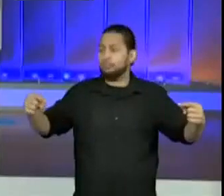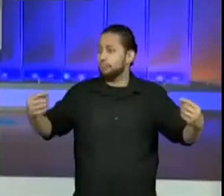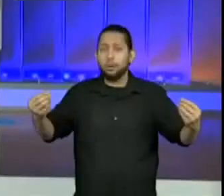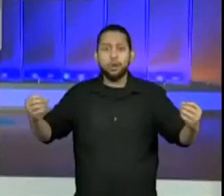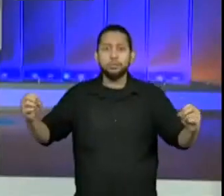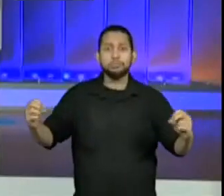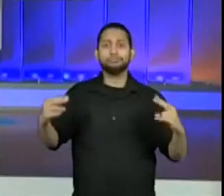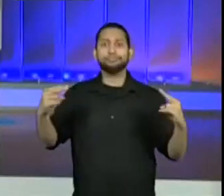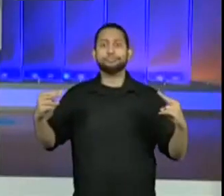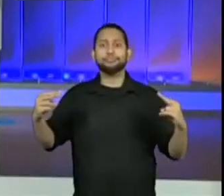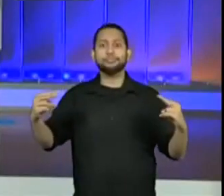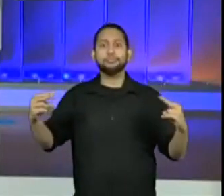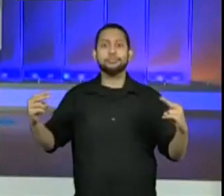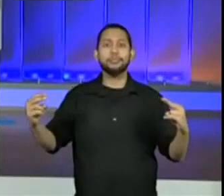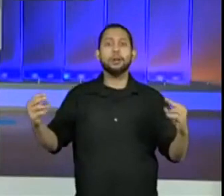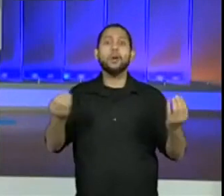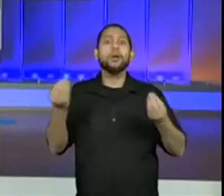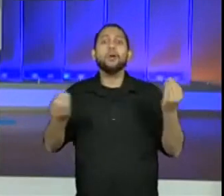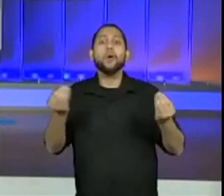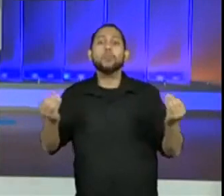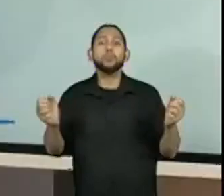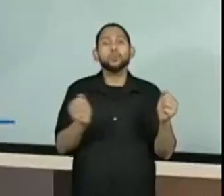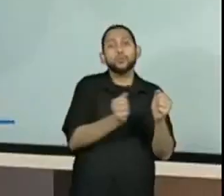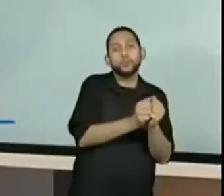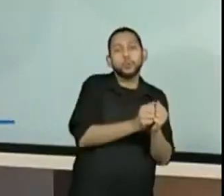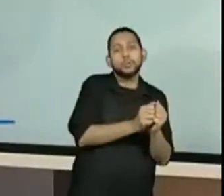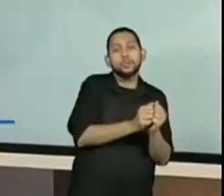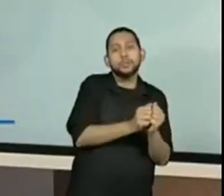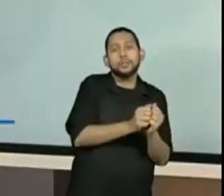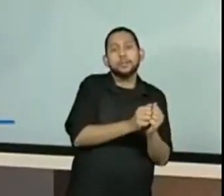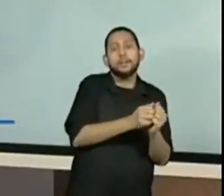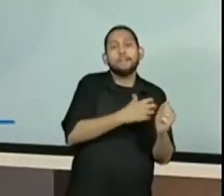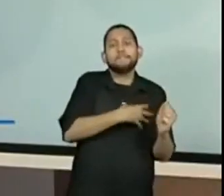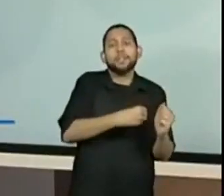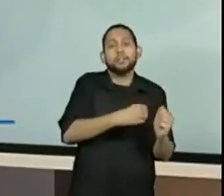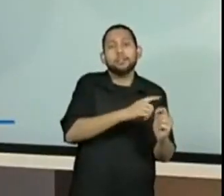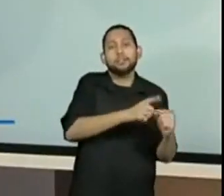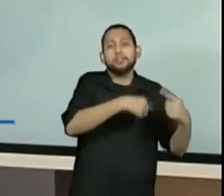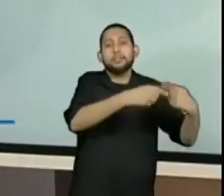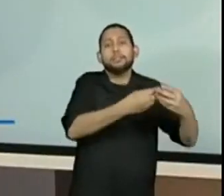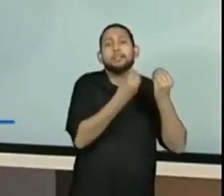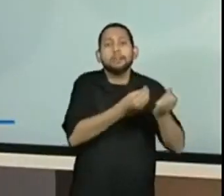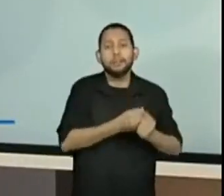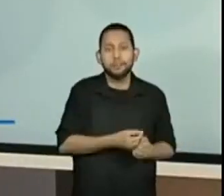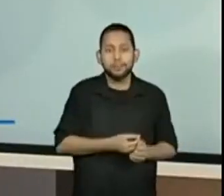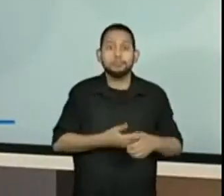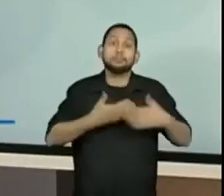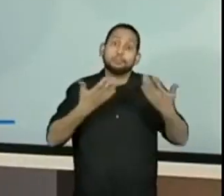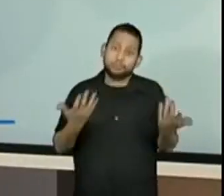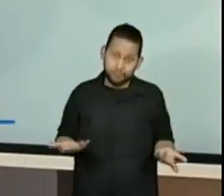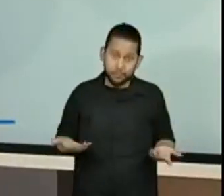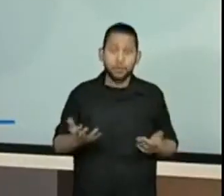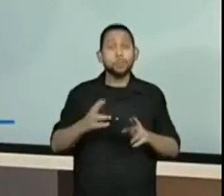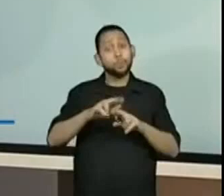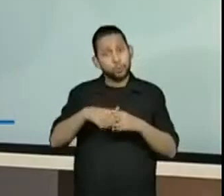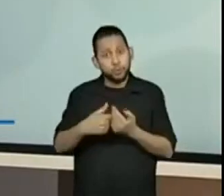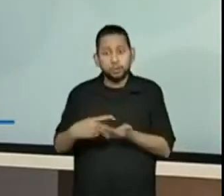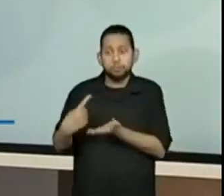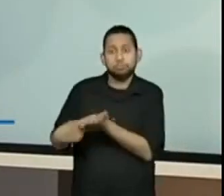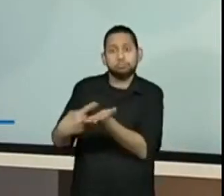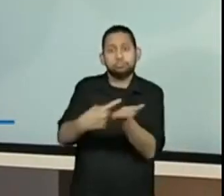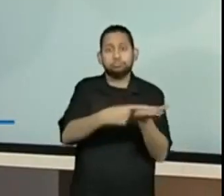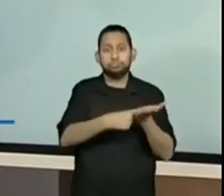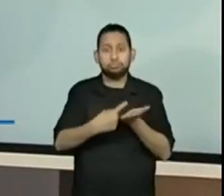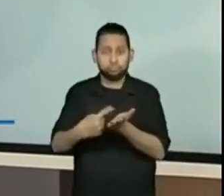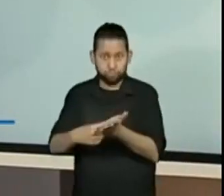ali à beira dos rios, dos cursos d'água, são esse corredor pelo qual os animais conseguem ir e